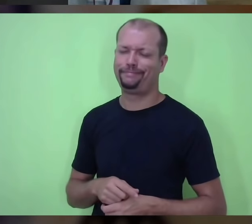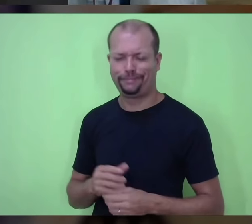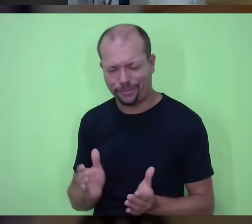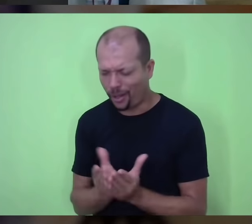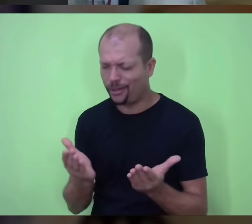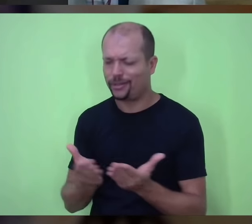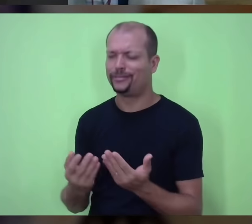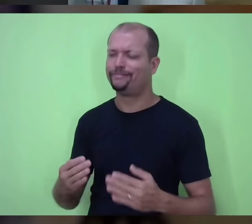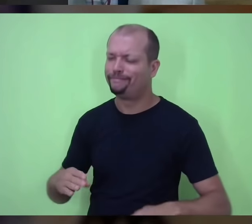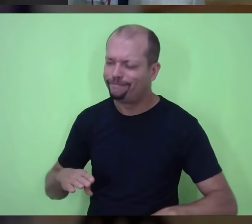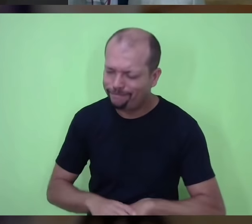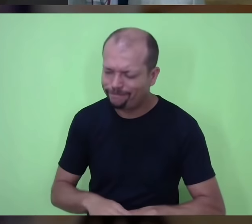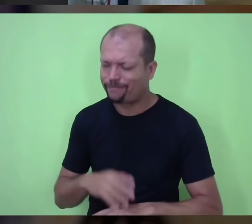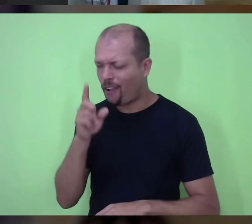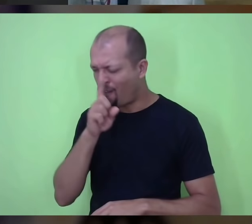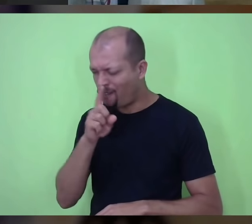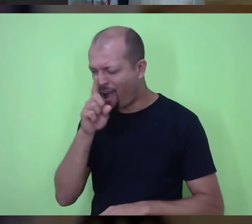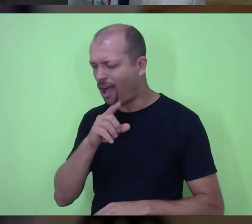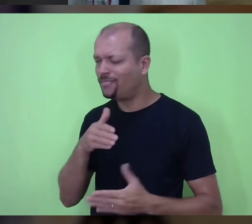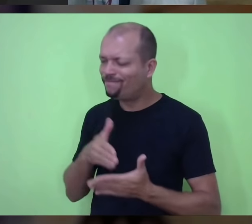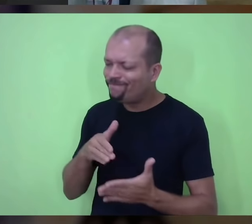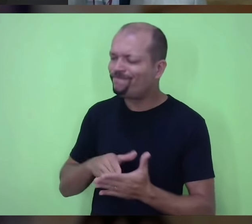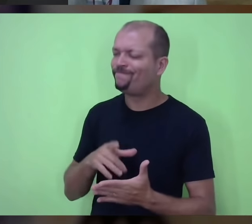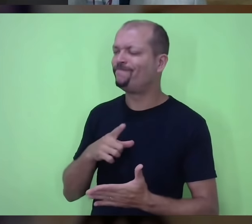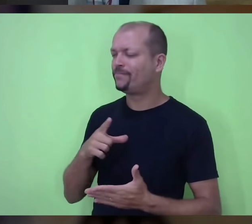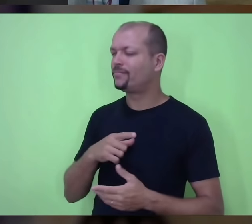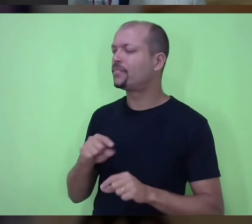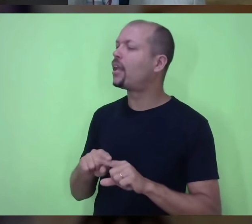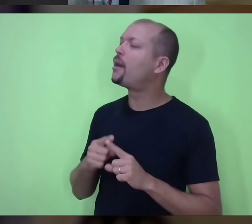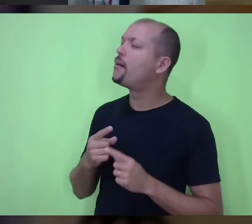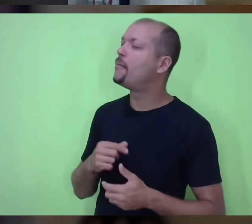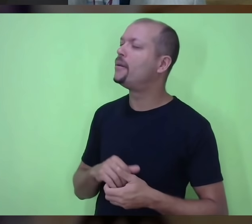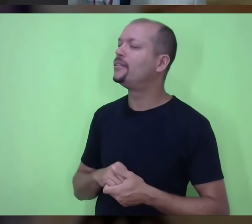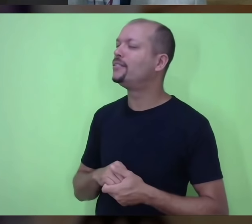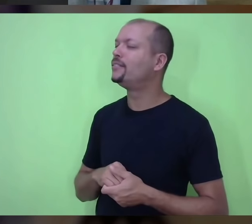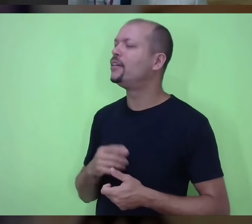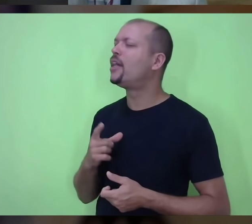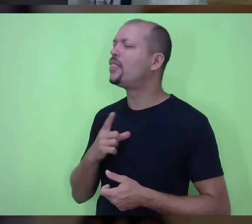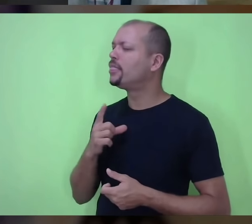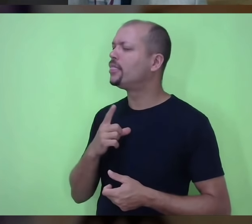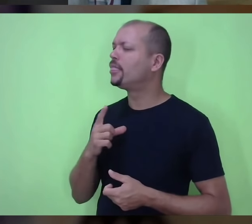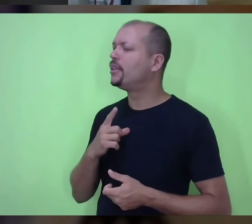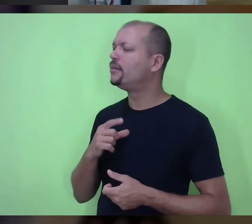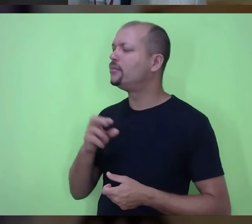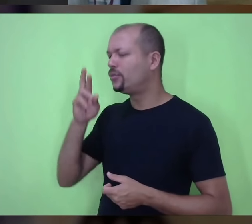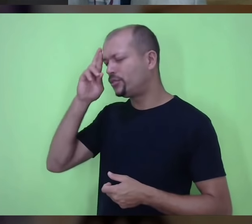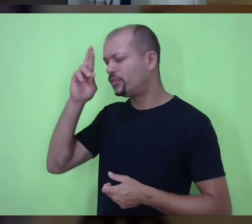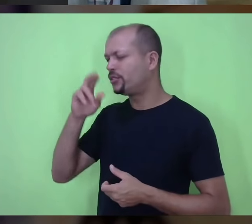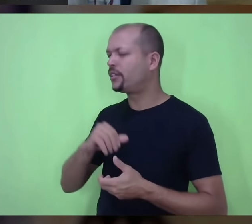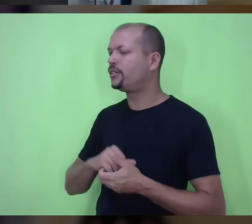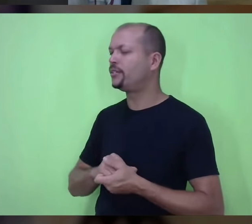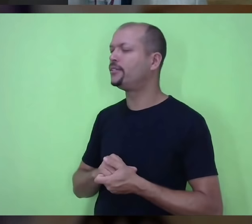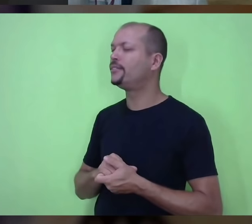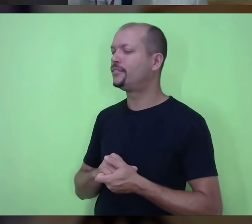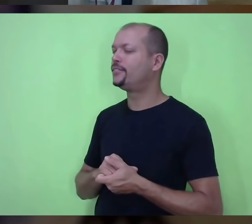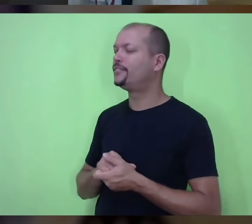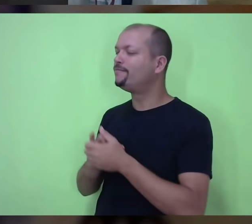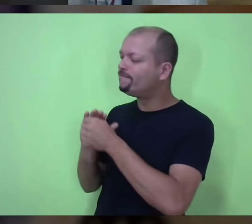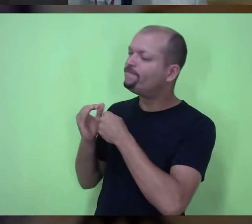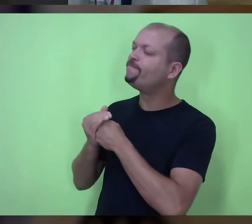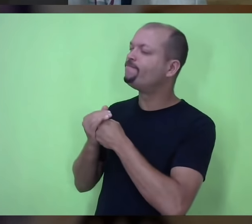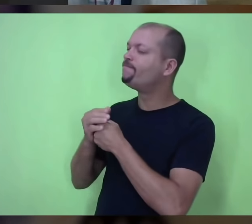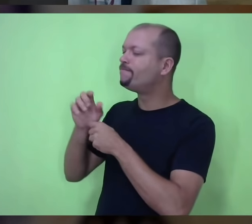pecadores, falhos, com limitações, mas temos o acolhimento do Deus Pai e